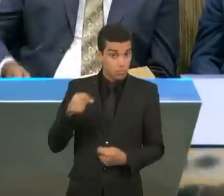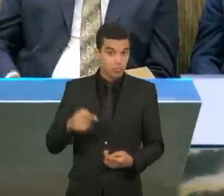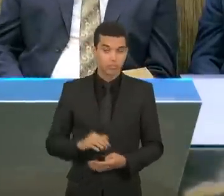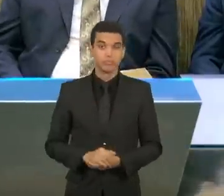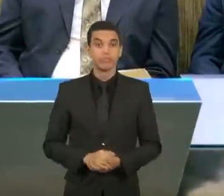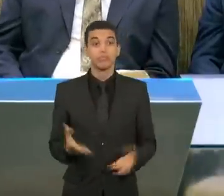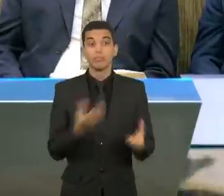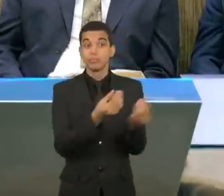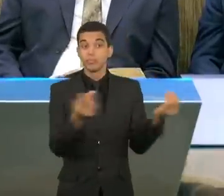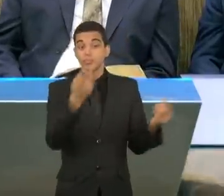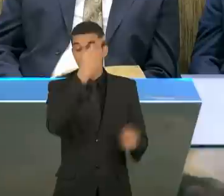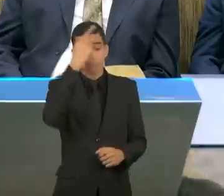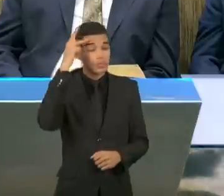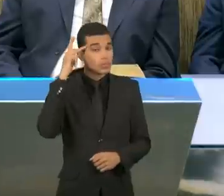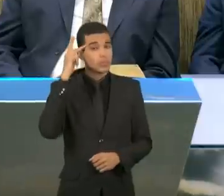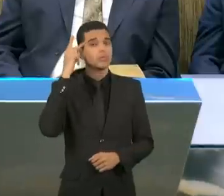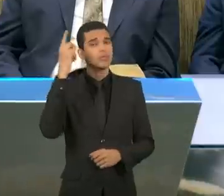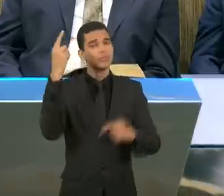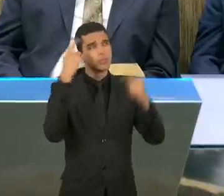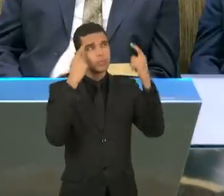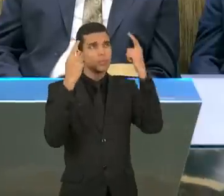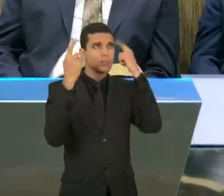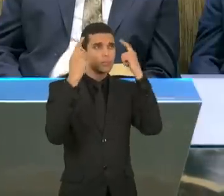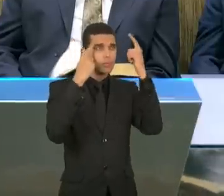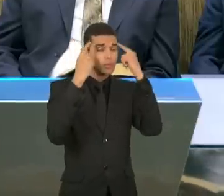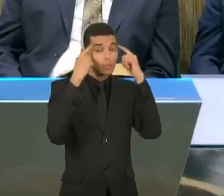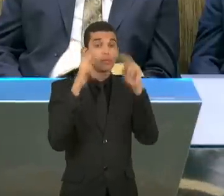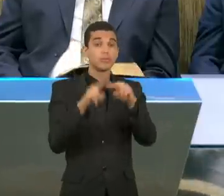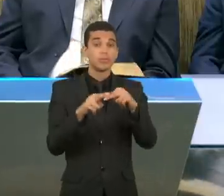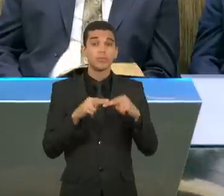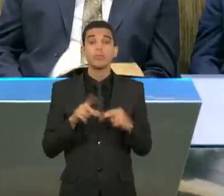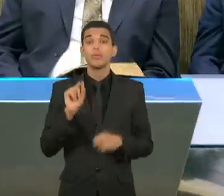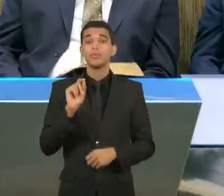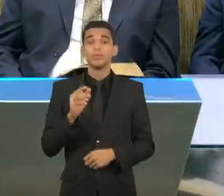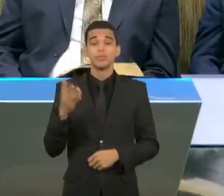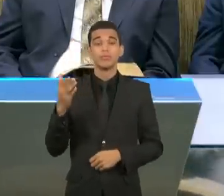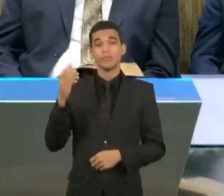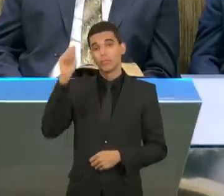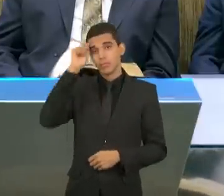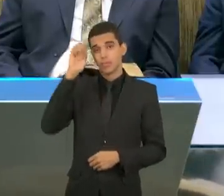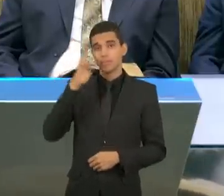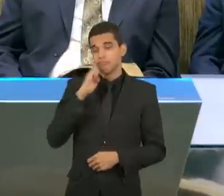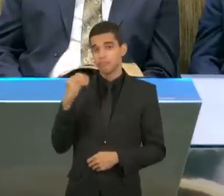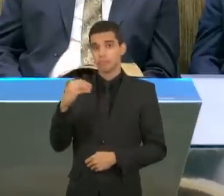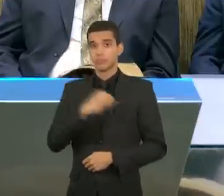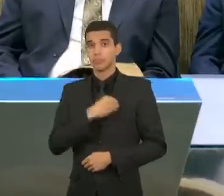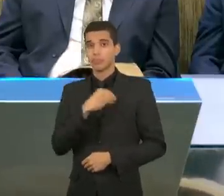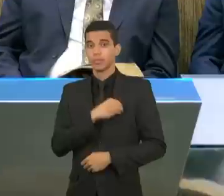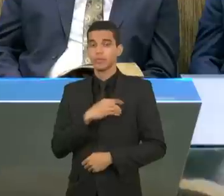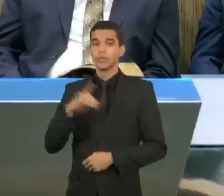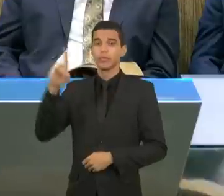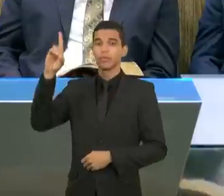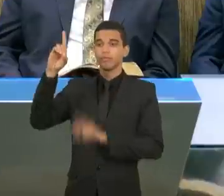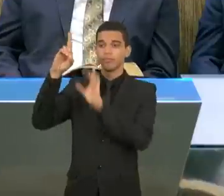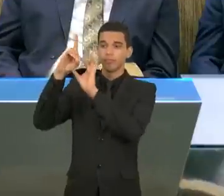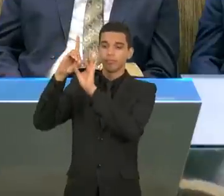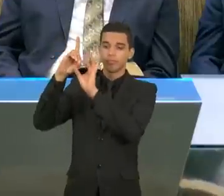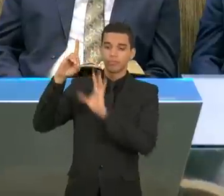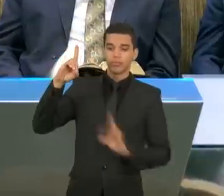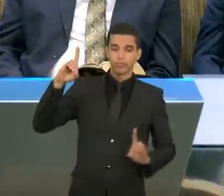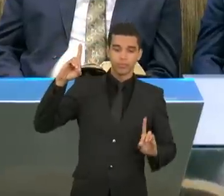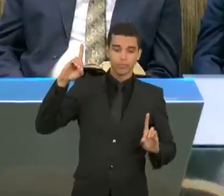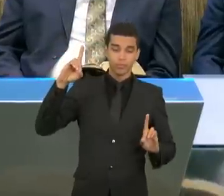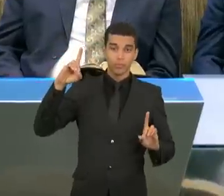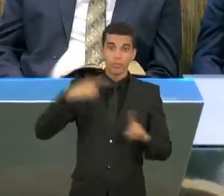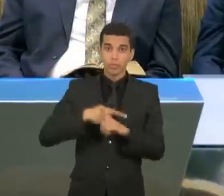pensadores desde que o homem perdeu o elo com o Criador. Deus criou o homem não para estar separado